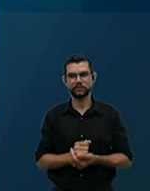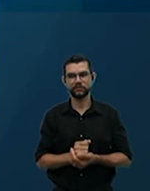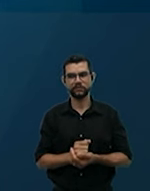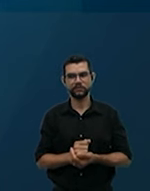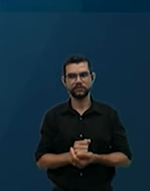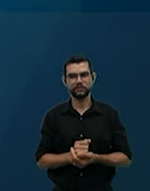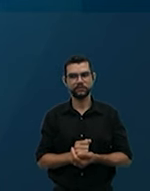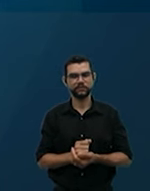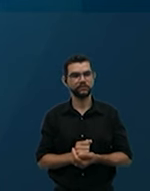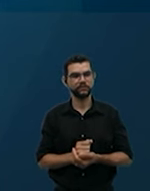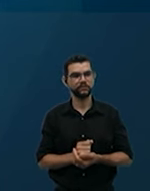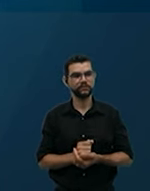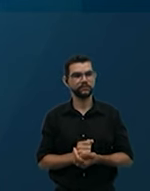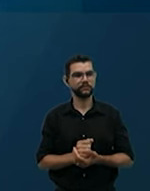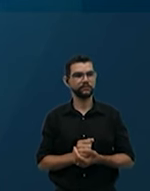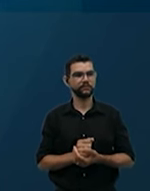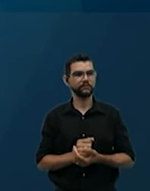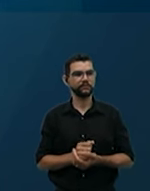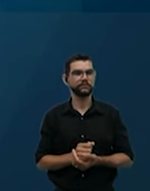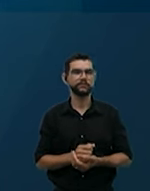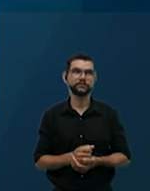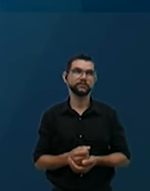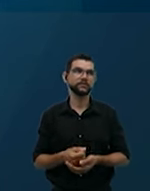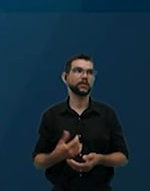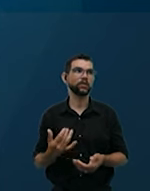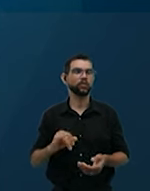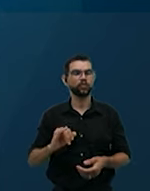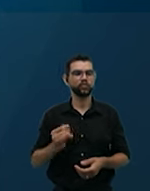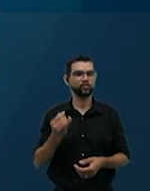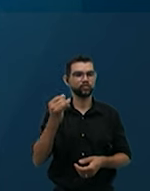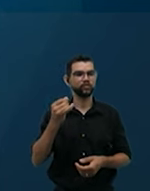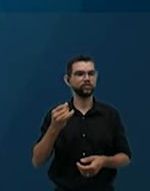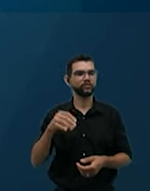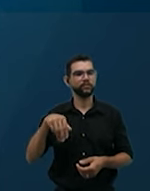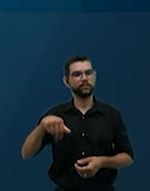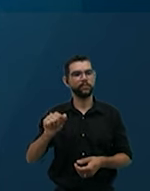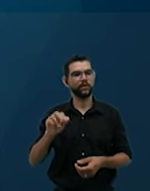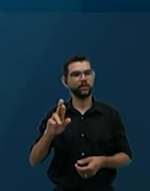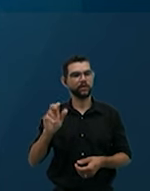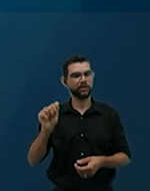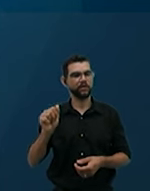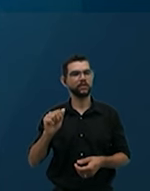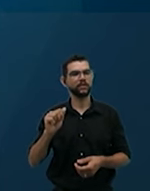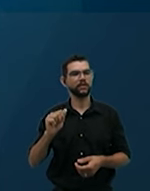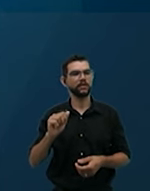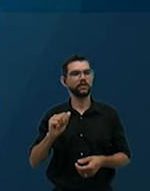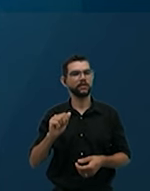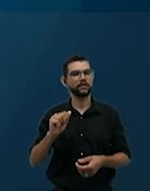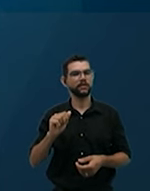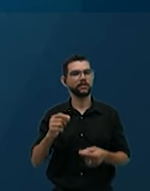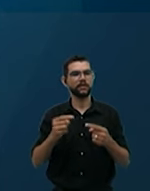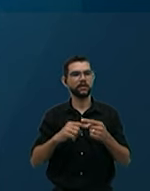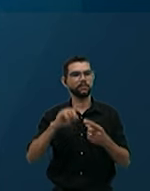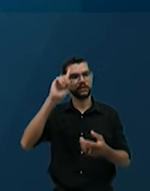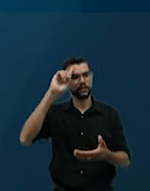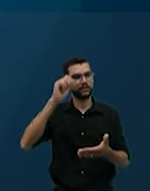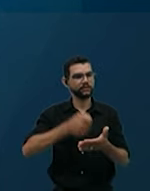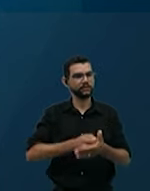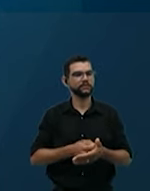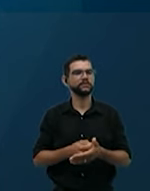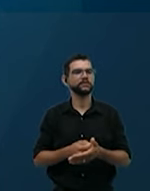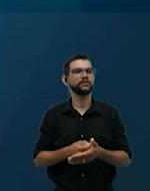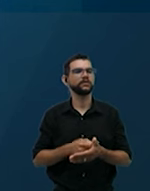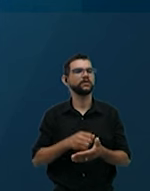que o termo inicial dos juros de mora deve ser a sentença da data da promulgação da Constituição